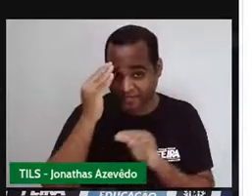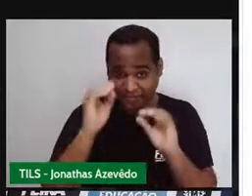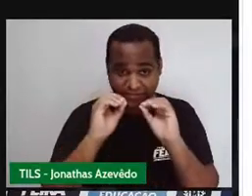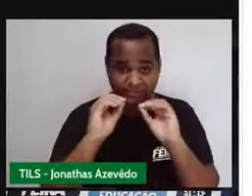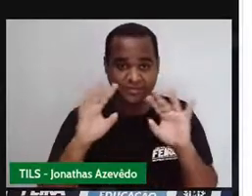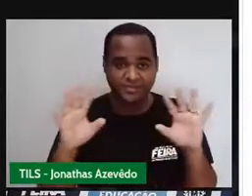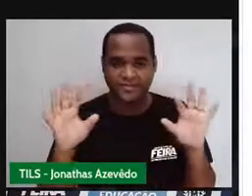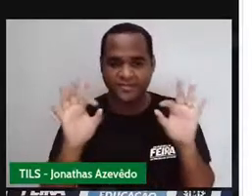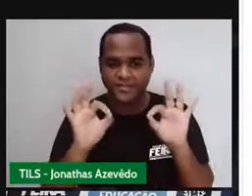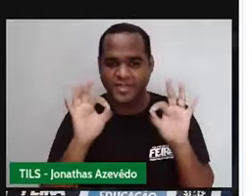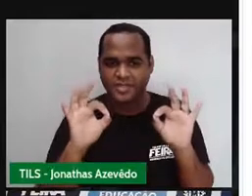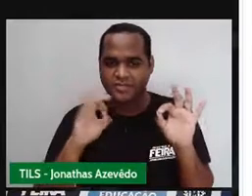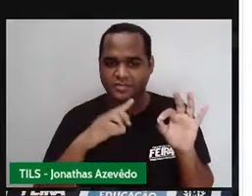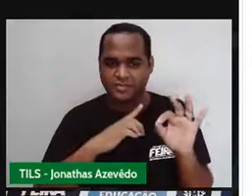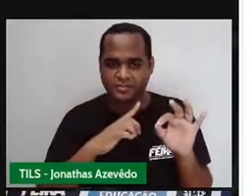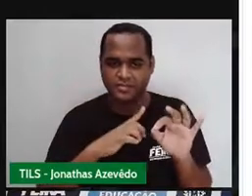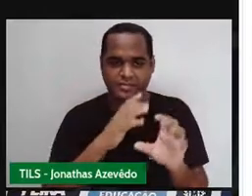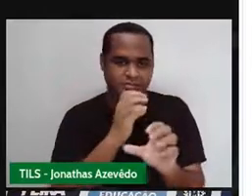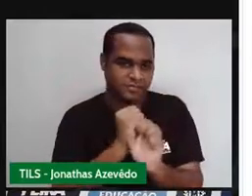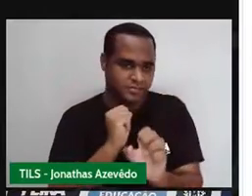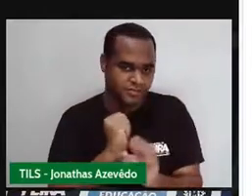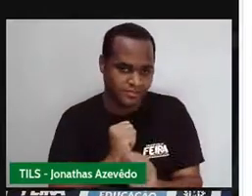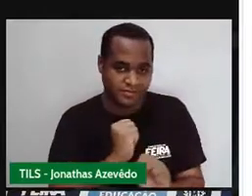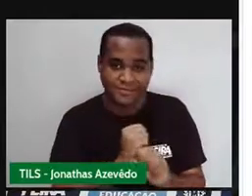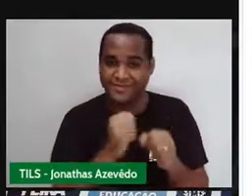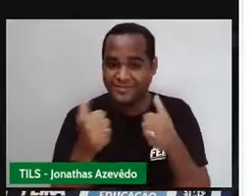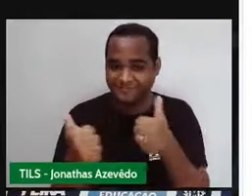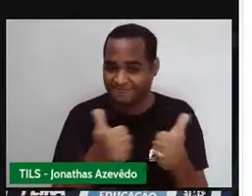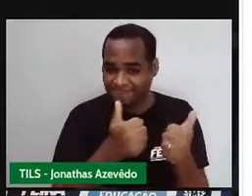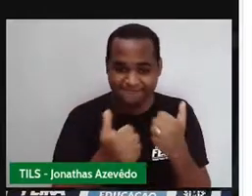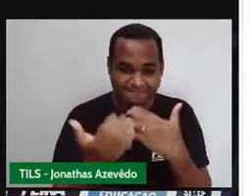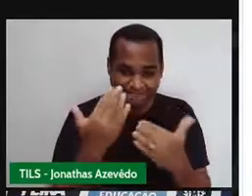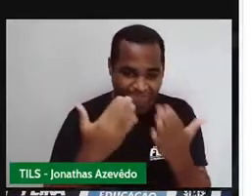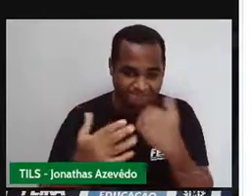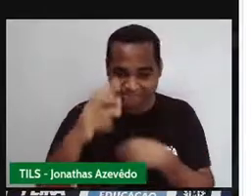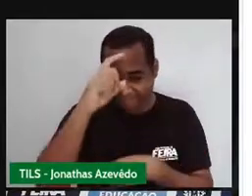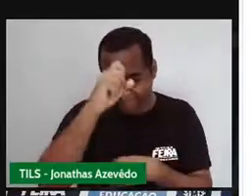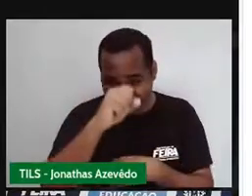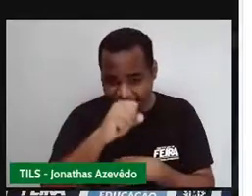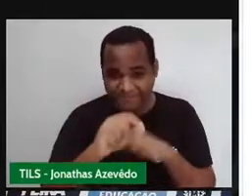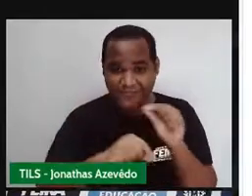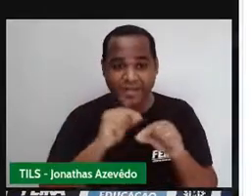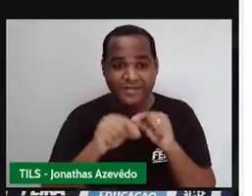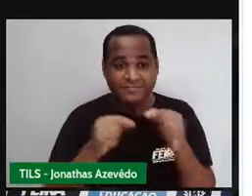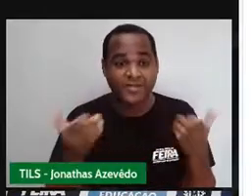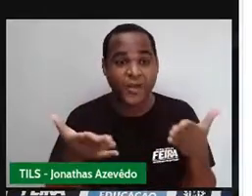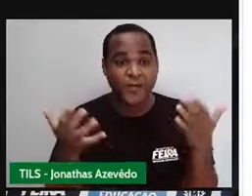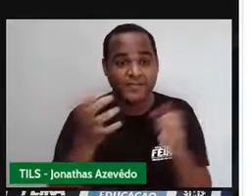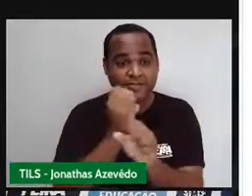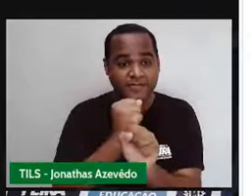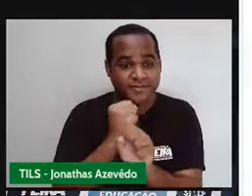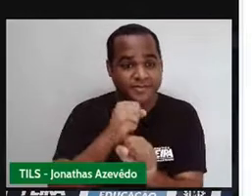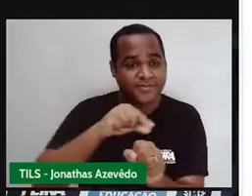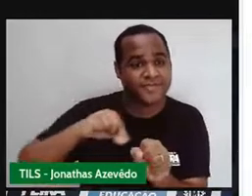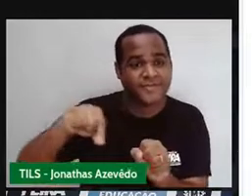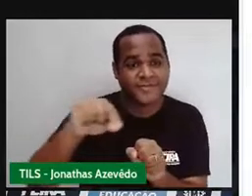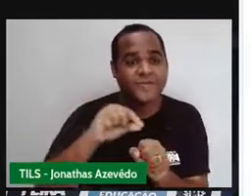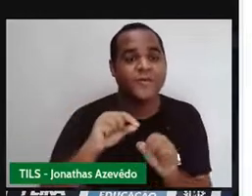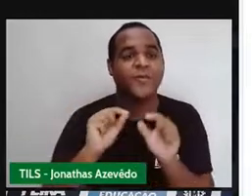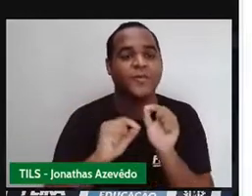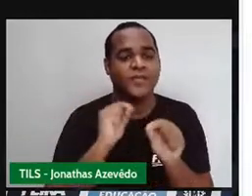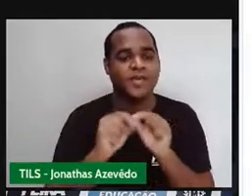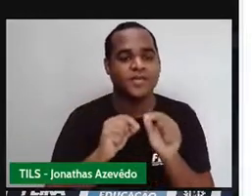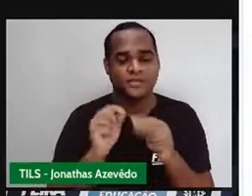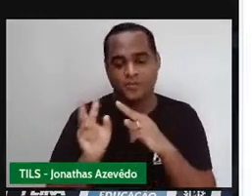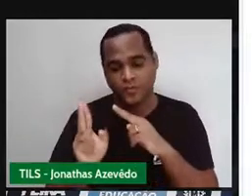desse quarto dessa figura que representa o quarto Então vem comigo para gente agora agora desculpa calcular a área do